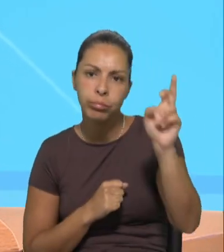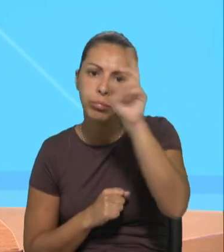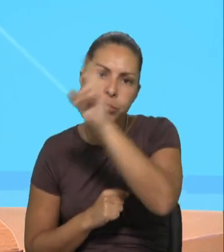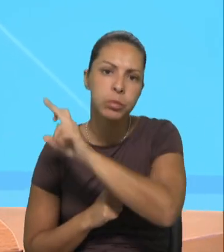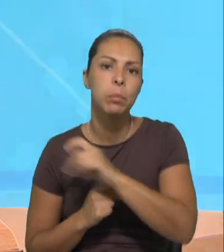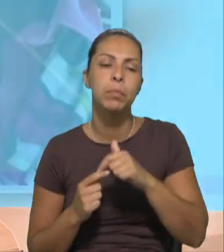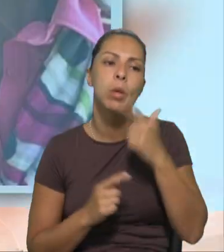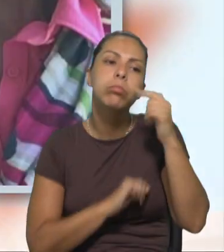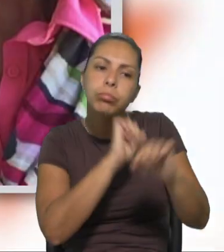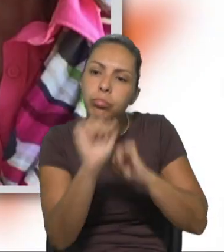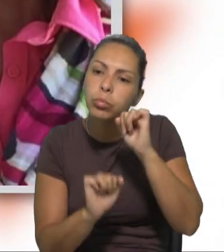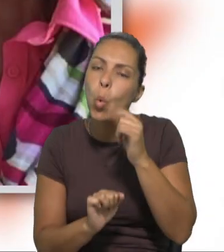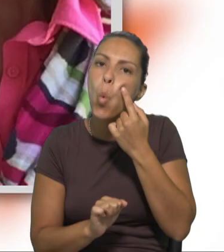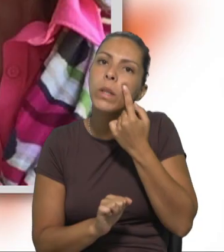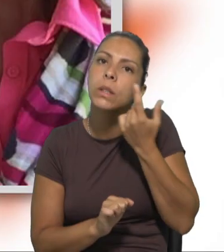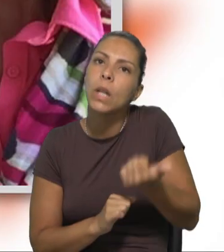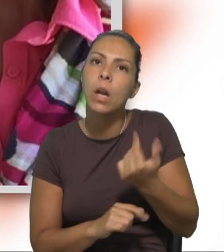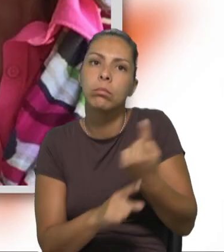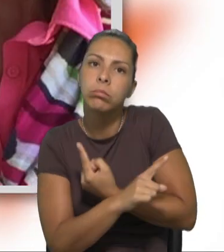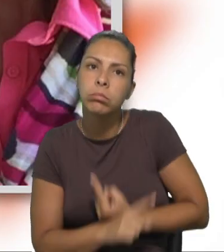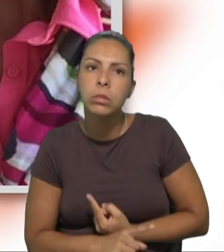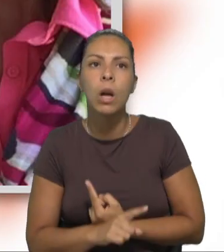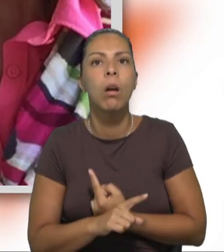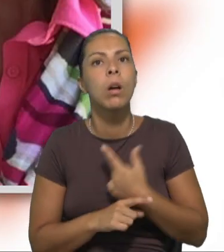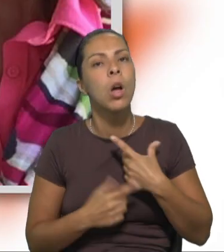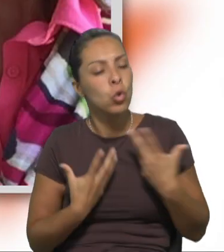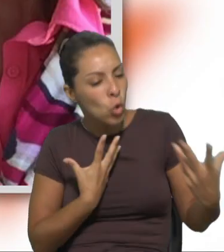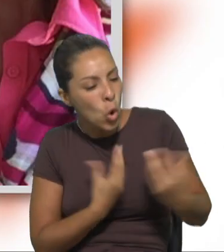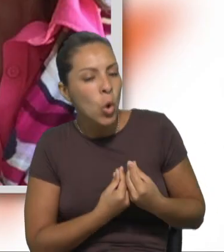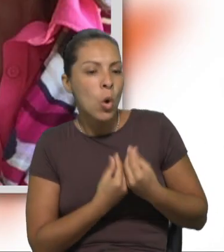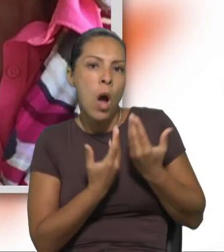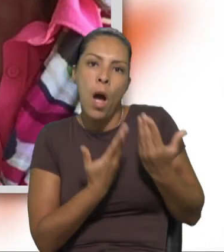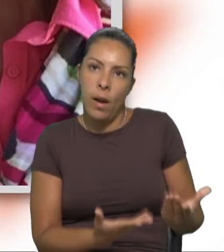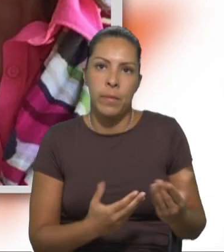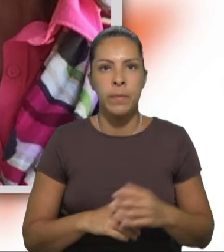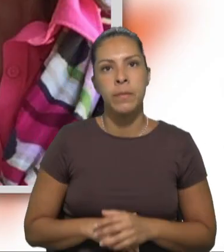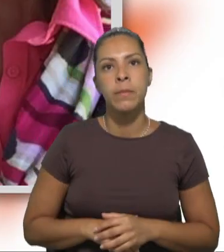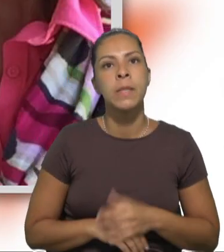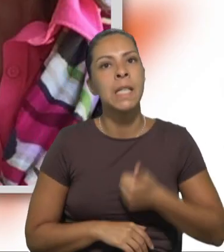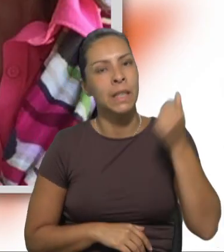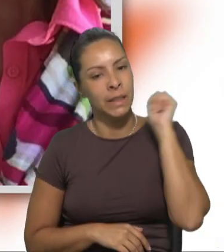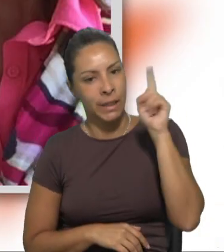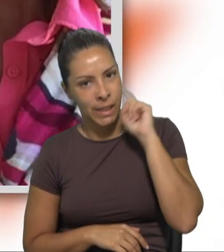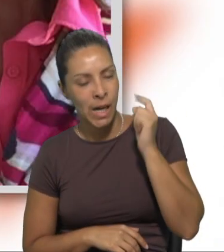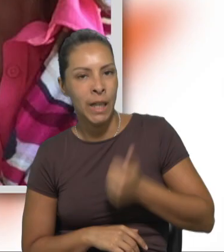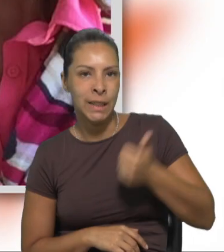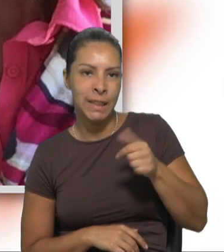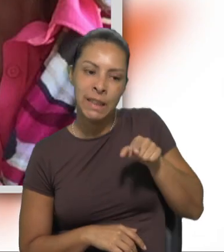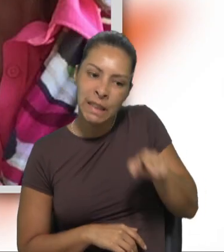conhecer sítios onde se privilegia, sobretudo, estar uns com os outros. Não é? Isso é que foi, de facto, a